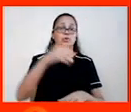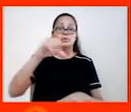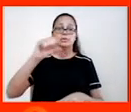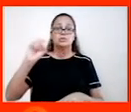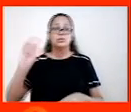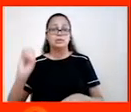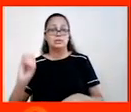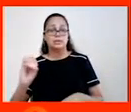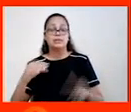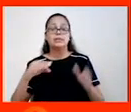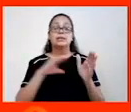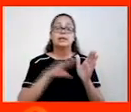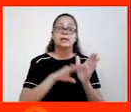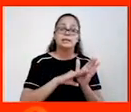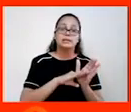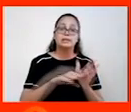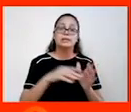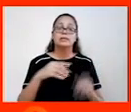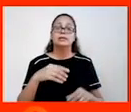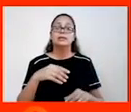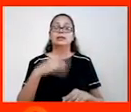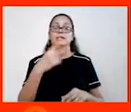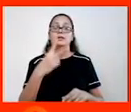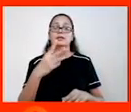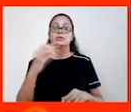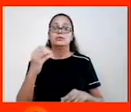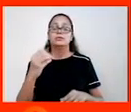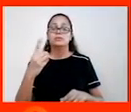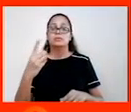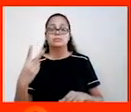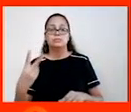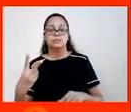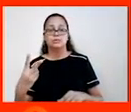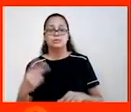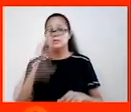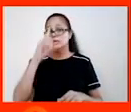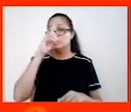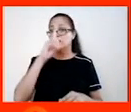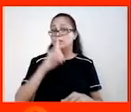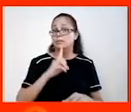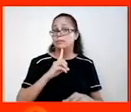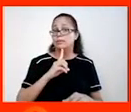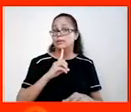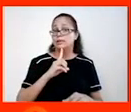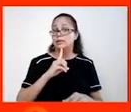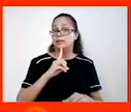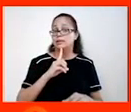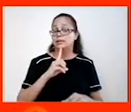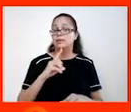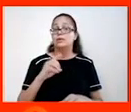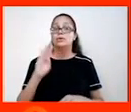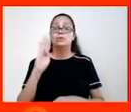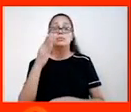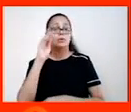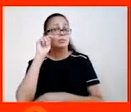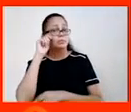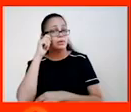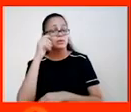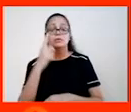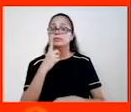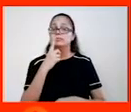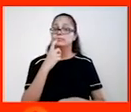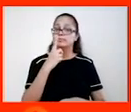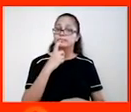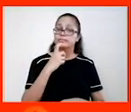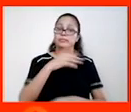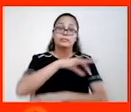até o ano de 2012. Nós temos na indicação na cor amarela, de acordo com a legenda, a produção de carvão, na cor